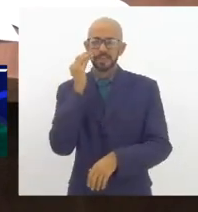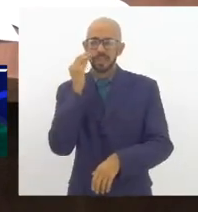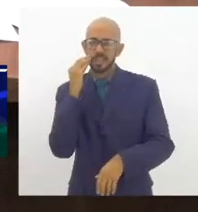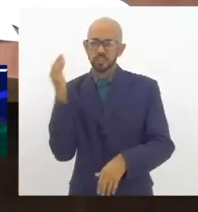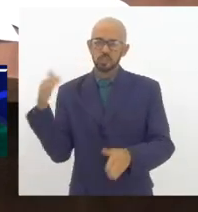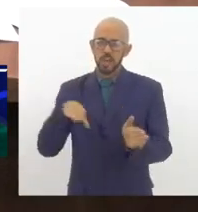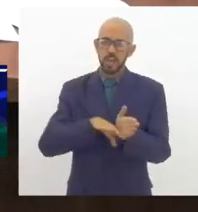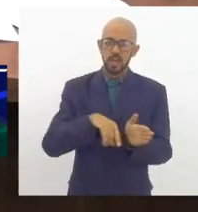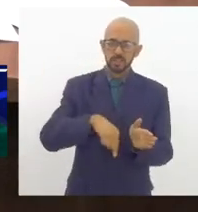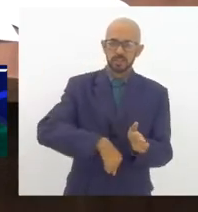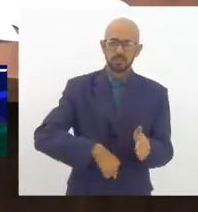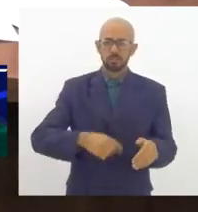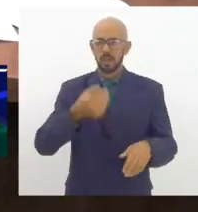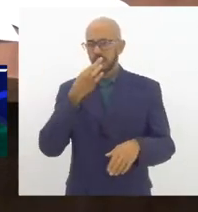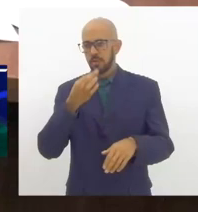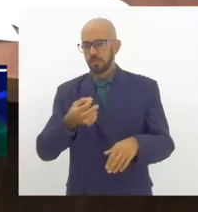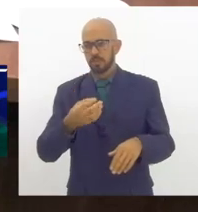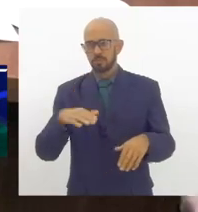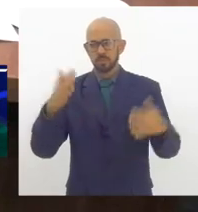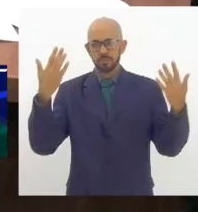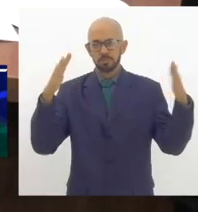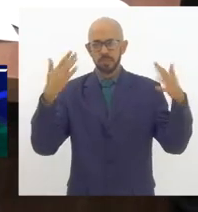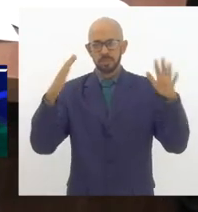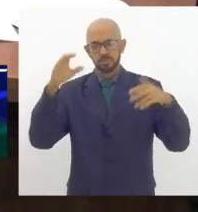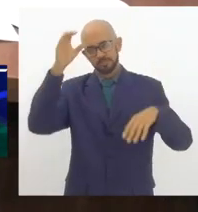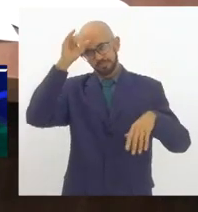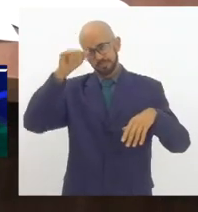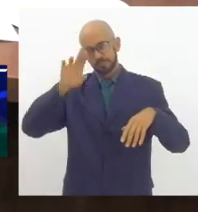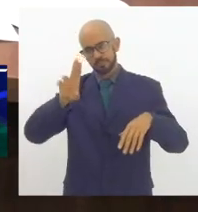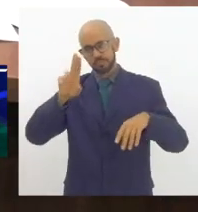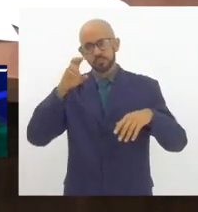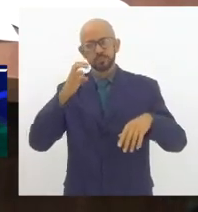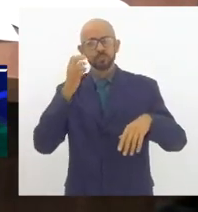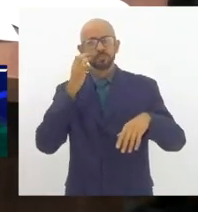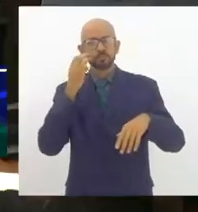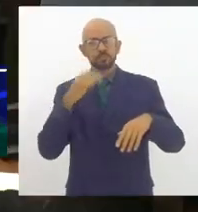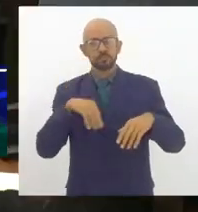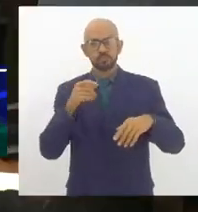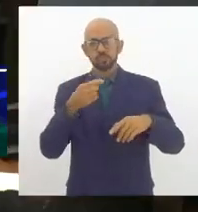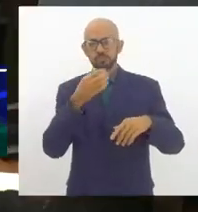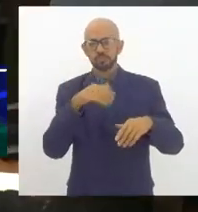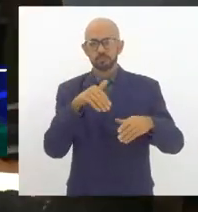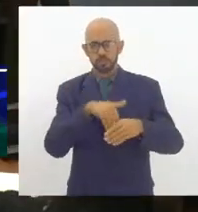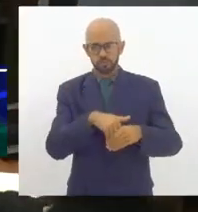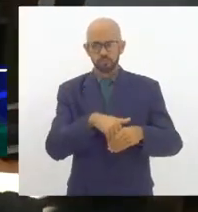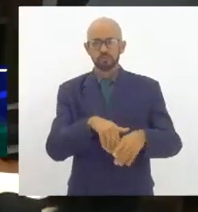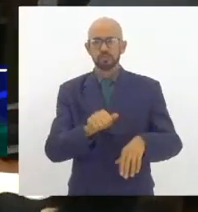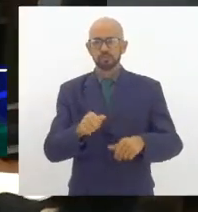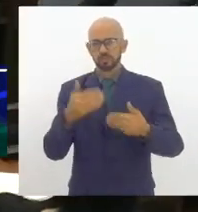e depois mas parabenizo o deputado da tia Ju pela iniciativa e o deputado waldeck pelo parecer obrigado